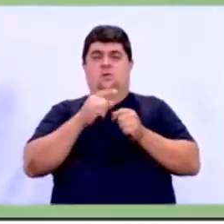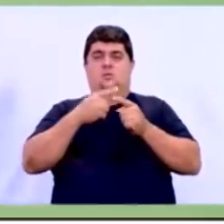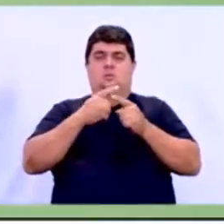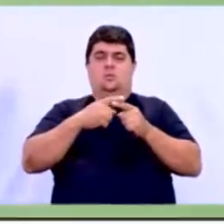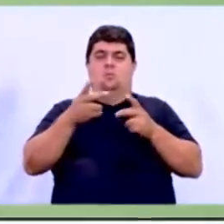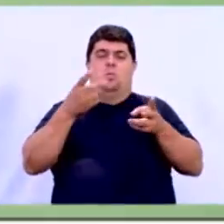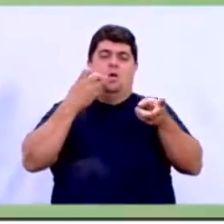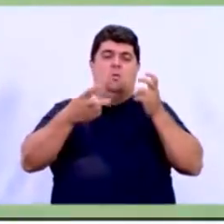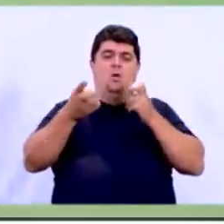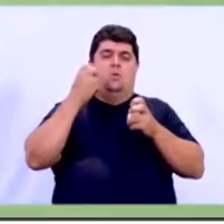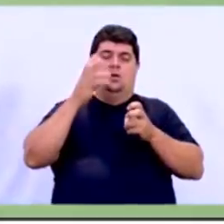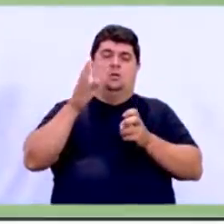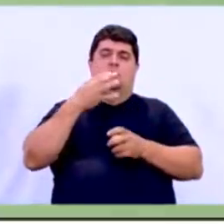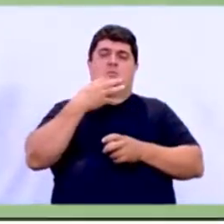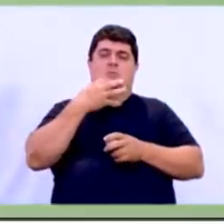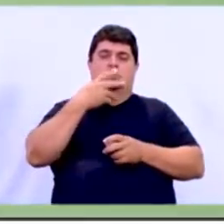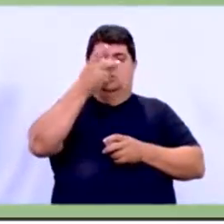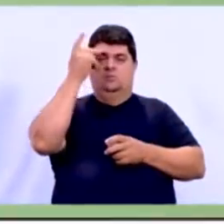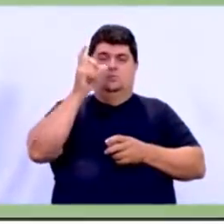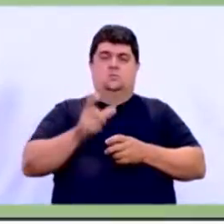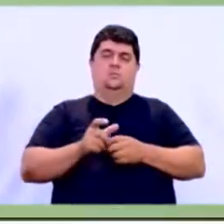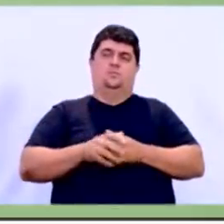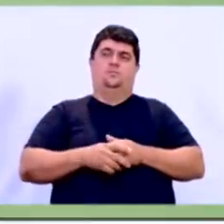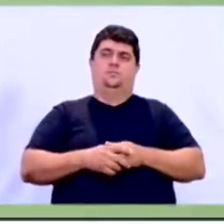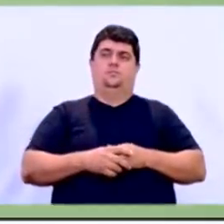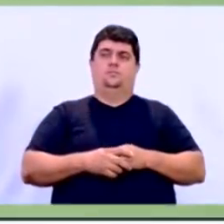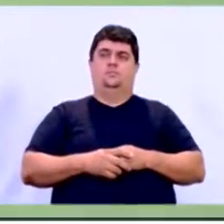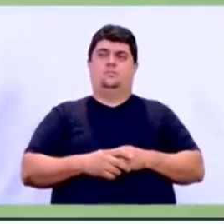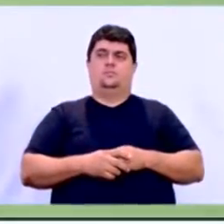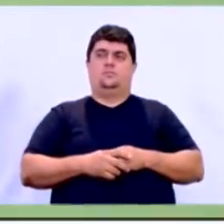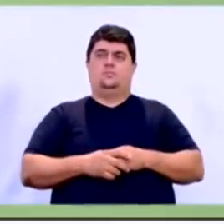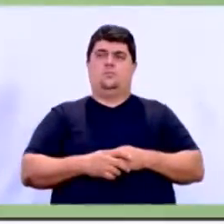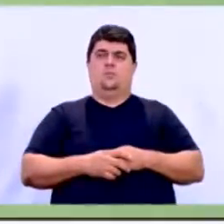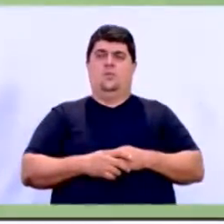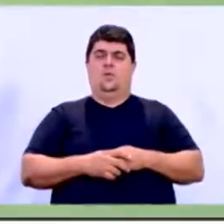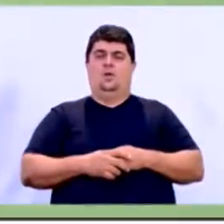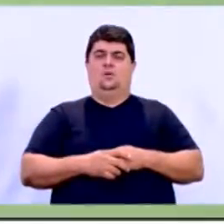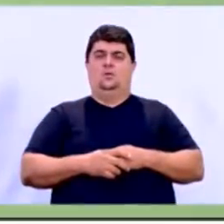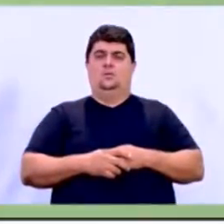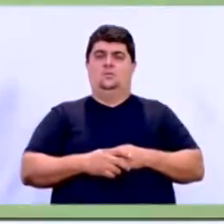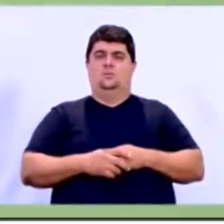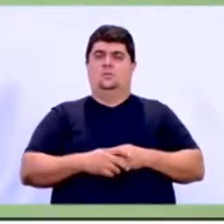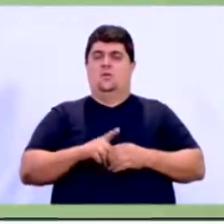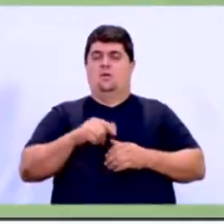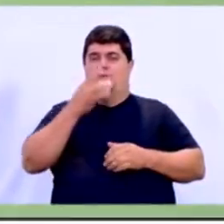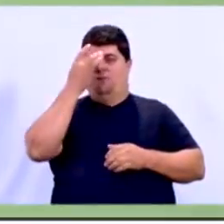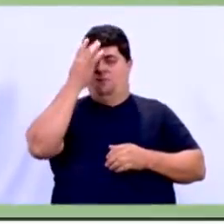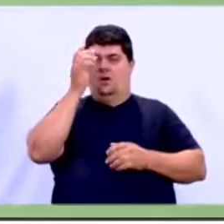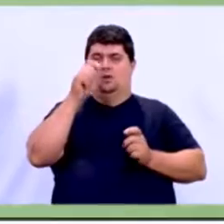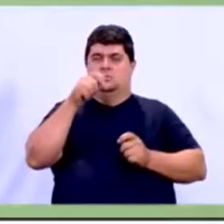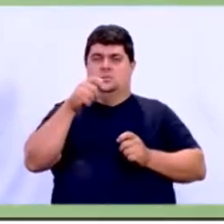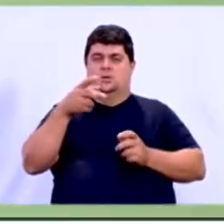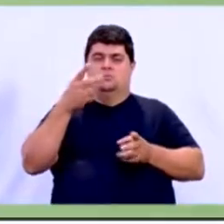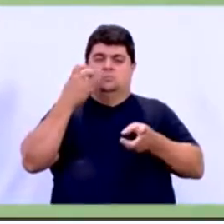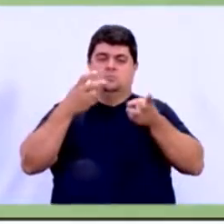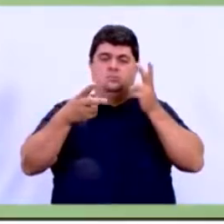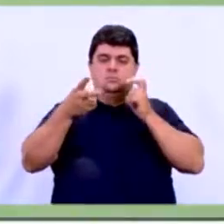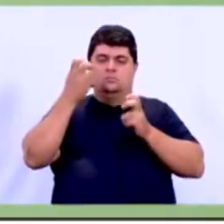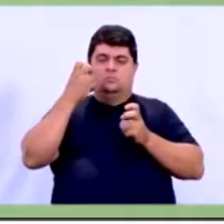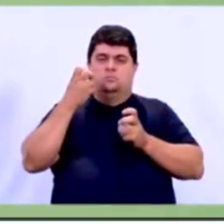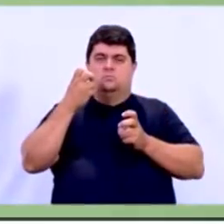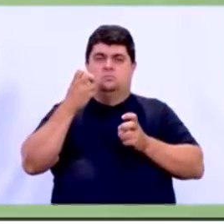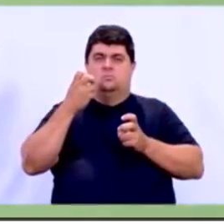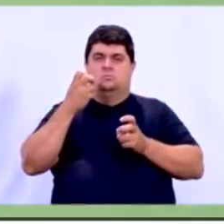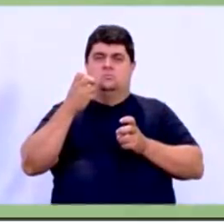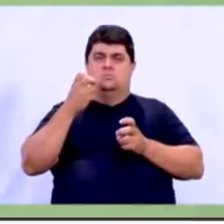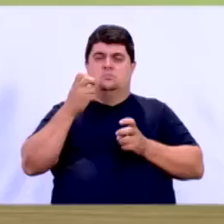buscar conhecer melhor o cliente. E esses aspectos são facilmente, assim, a gente consegue facilmente, talvez nem